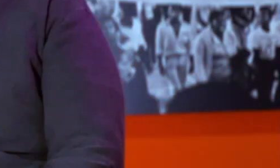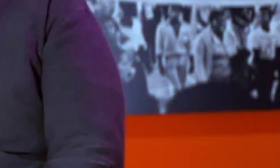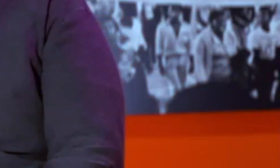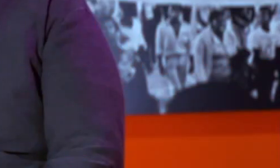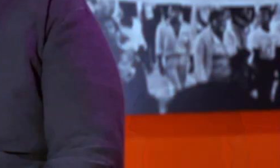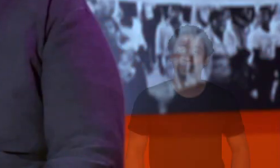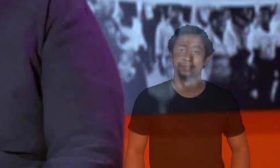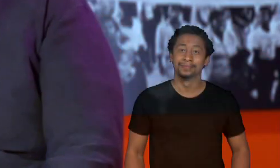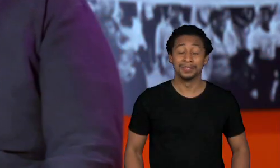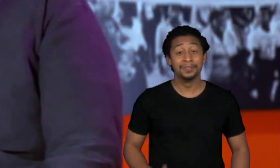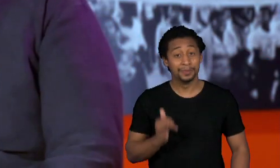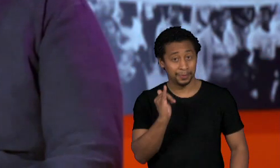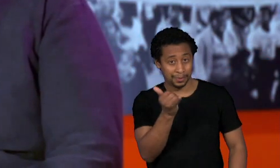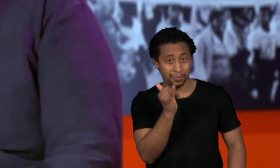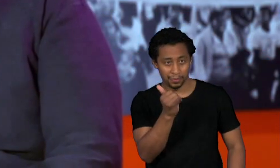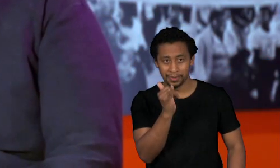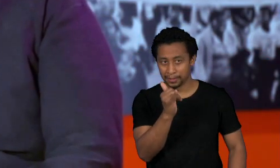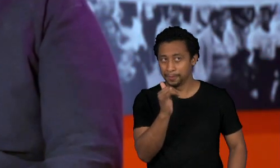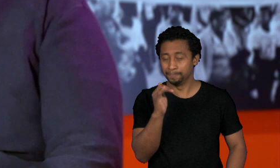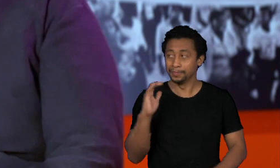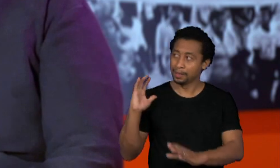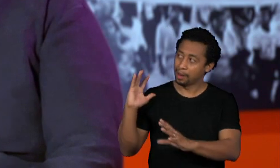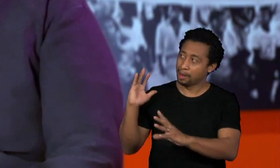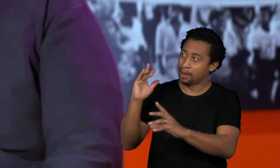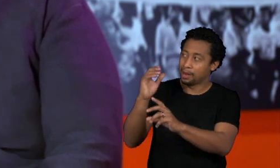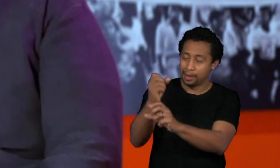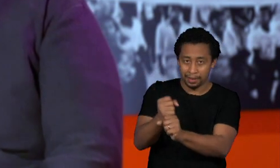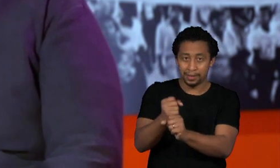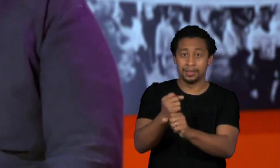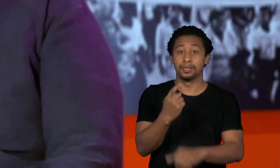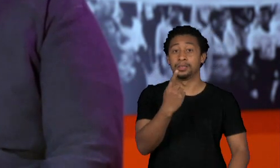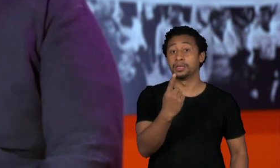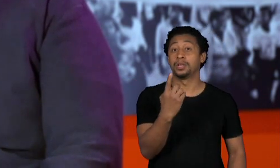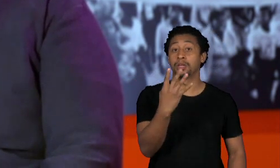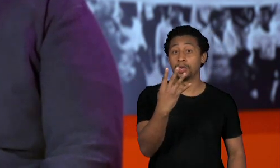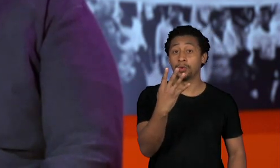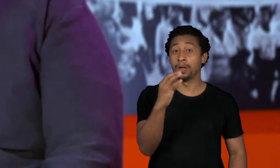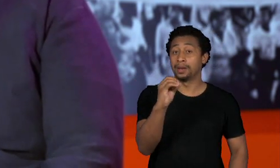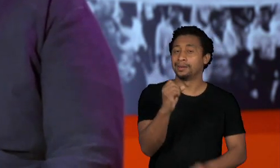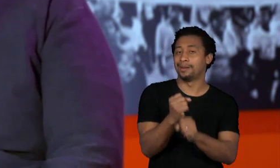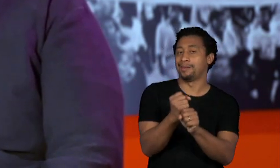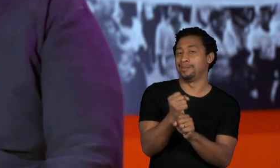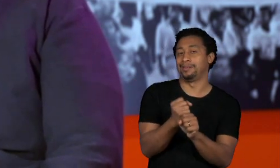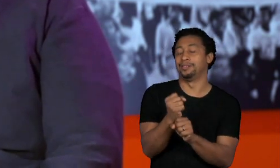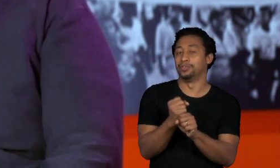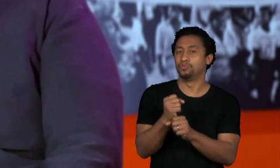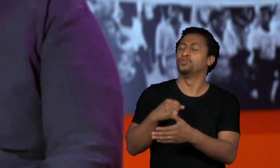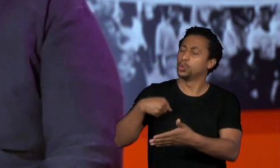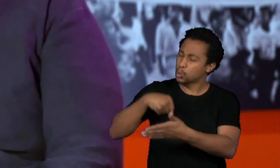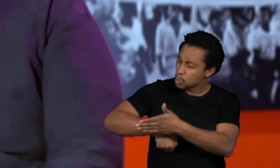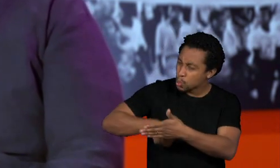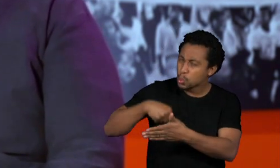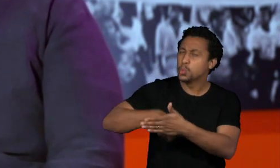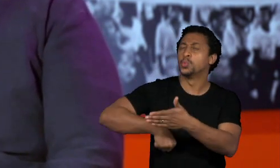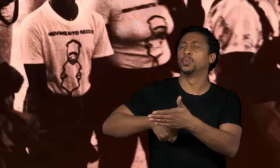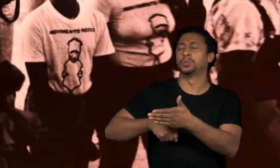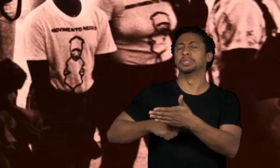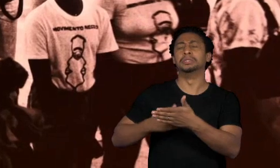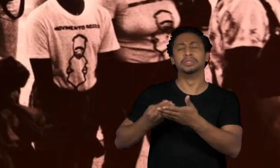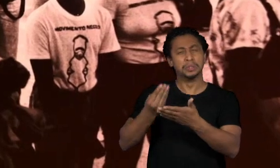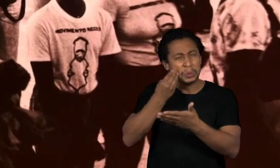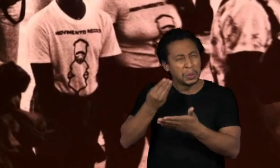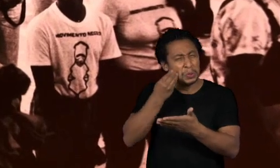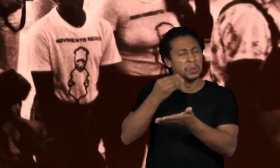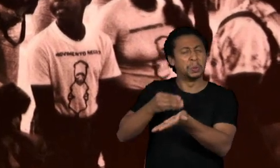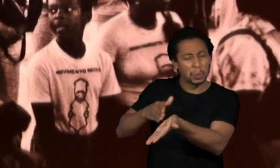A gente está falando aqui de quase 140 anos de história, de luta, de demanda de direitos, de ocupação do espaço público, de